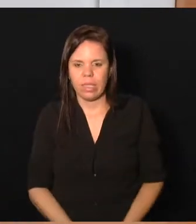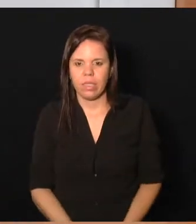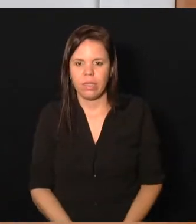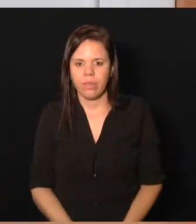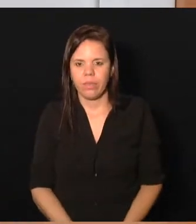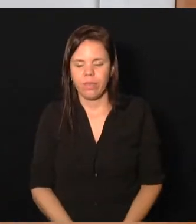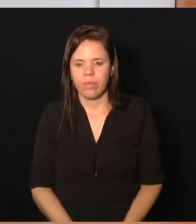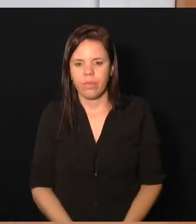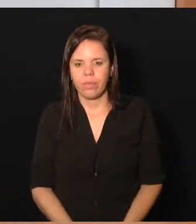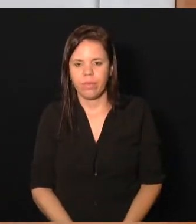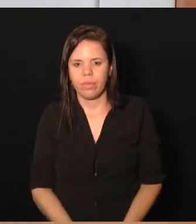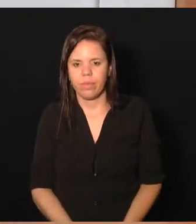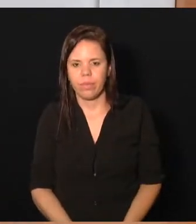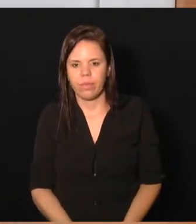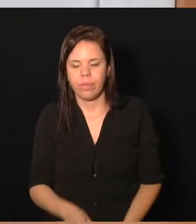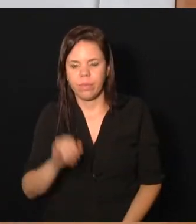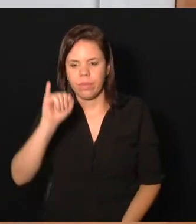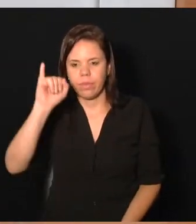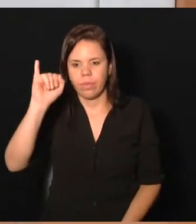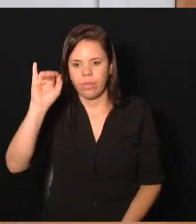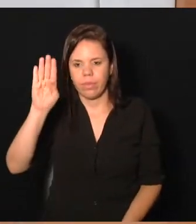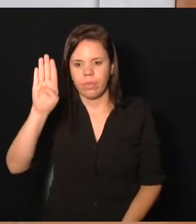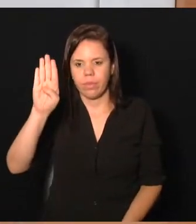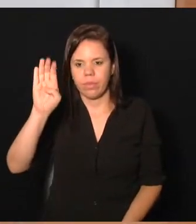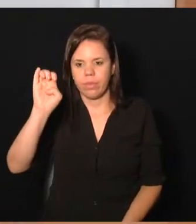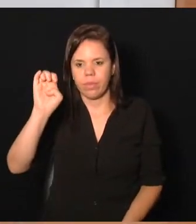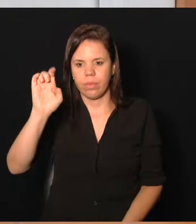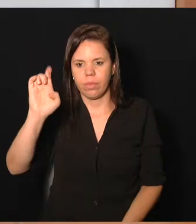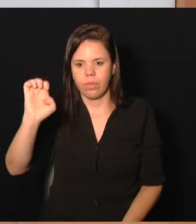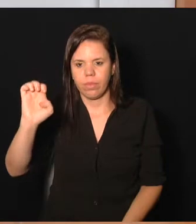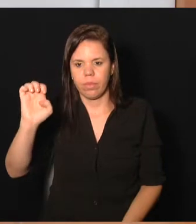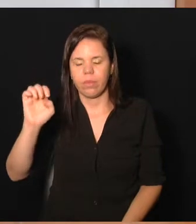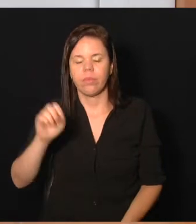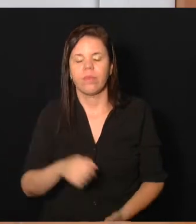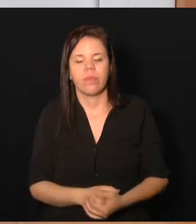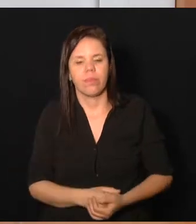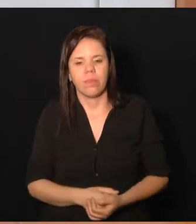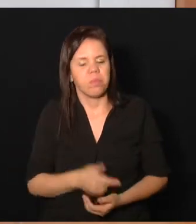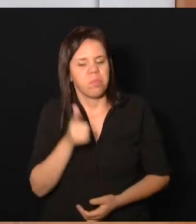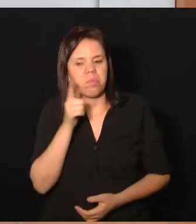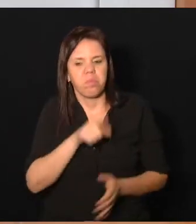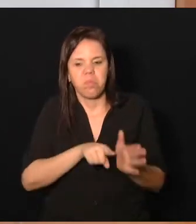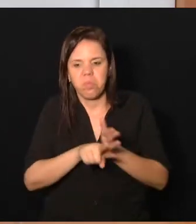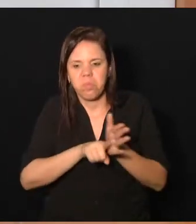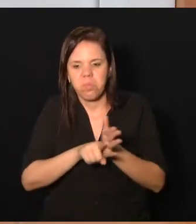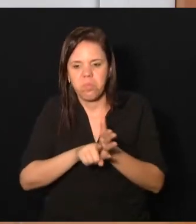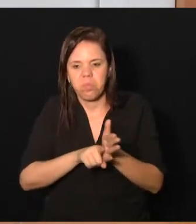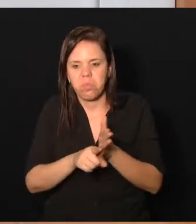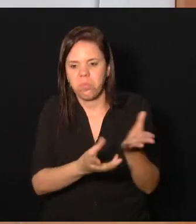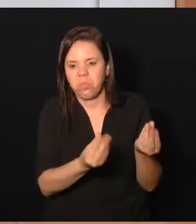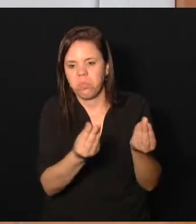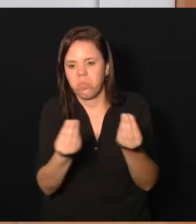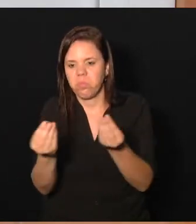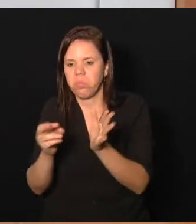Eu acho que o IBGE não consegue levantar essa estatística, Saga. São várias